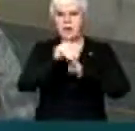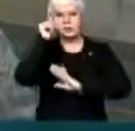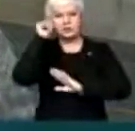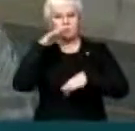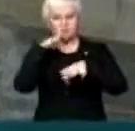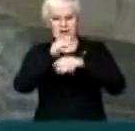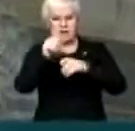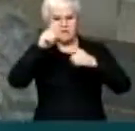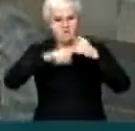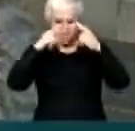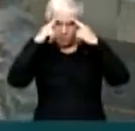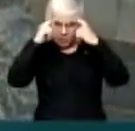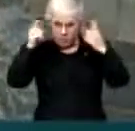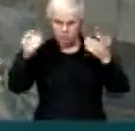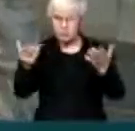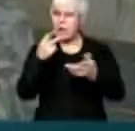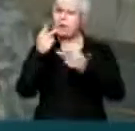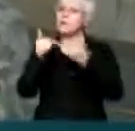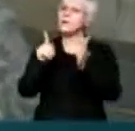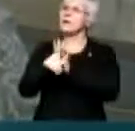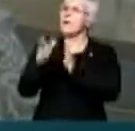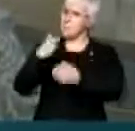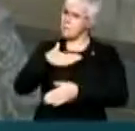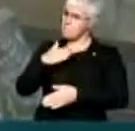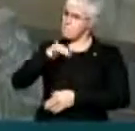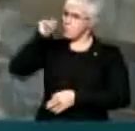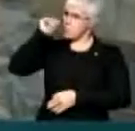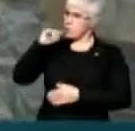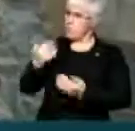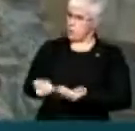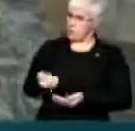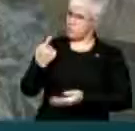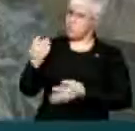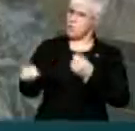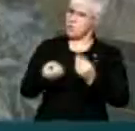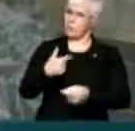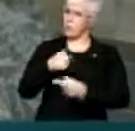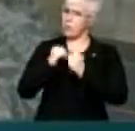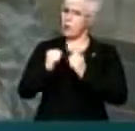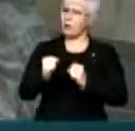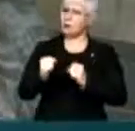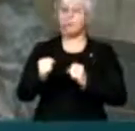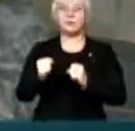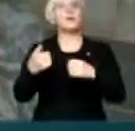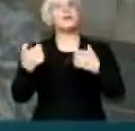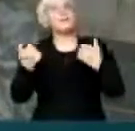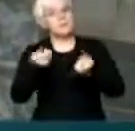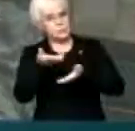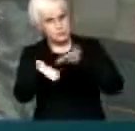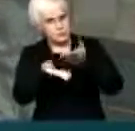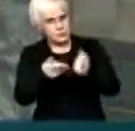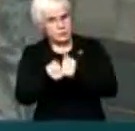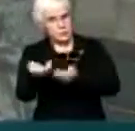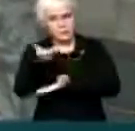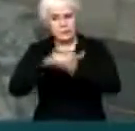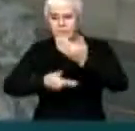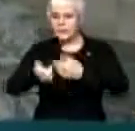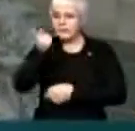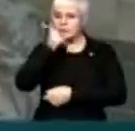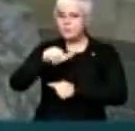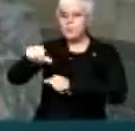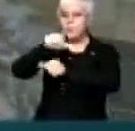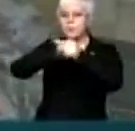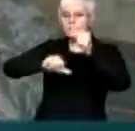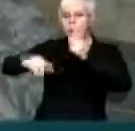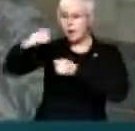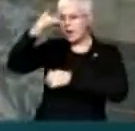mulher, mas ela não é minha mulher? A reação deles é também de naturalidade, porque isso é incorporado como sendo, se ele está com ela,